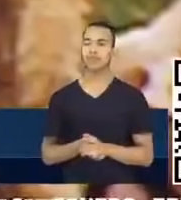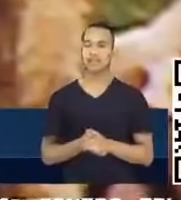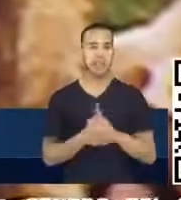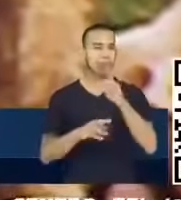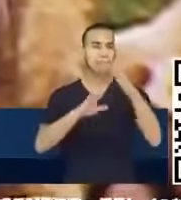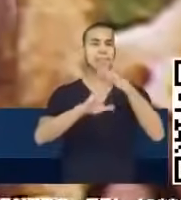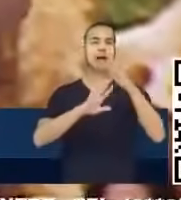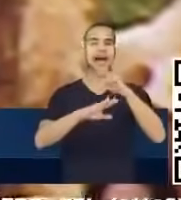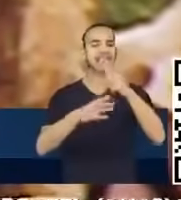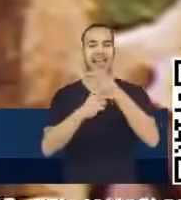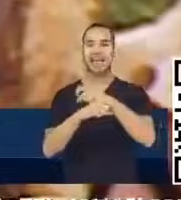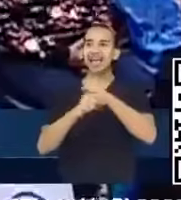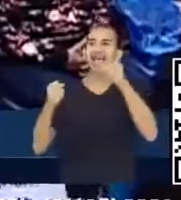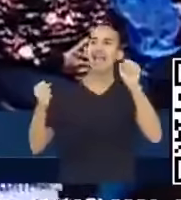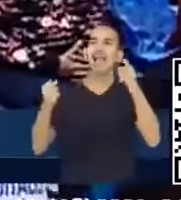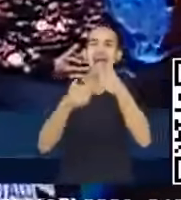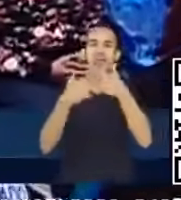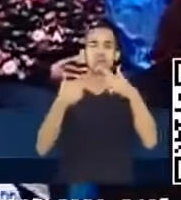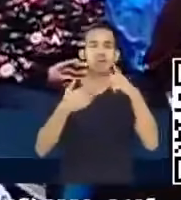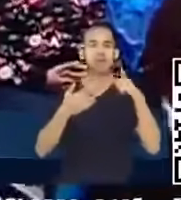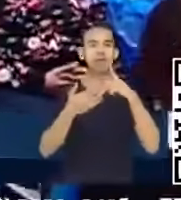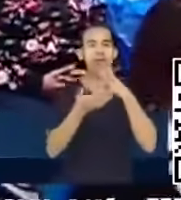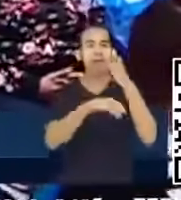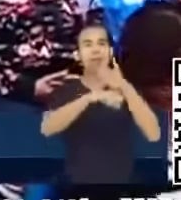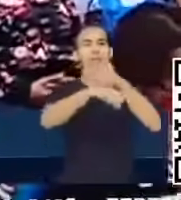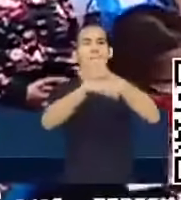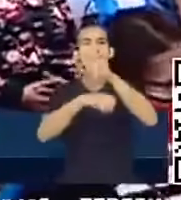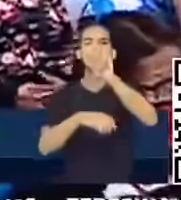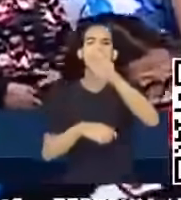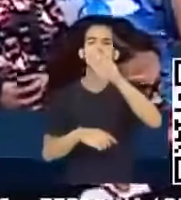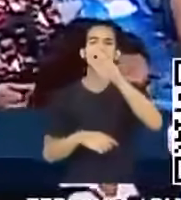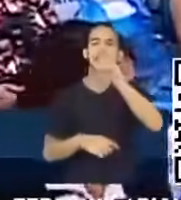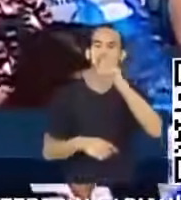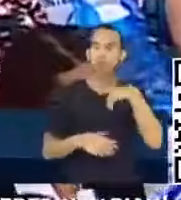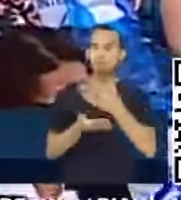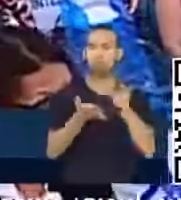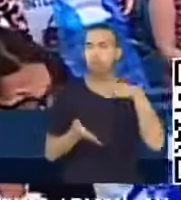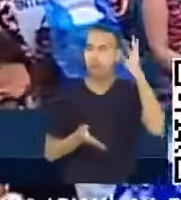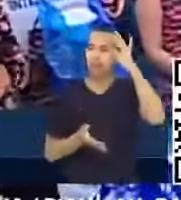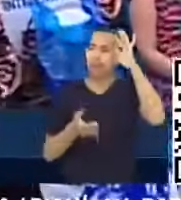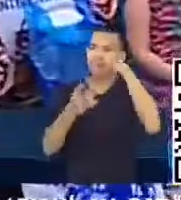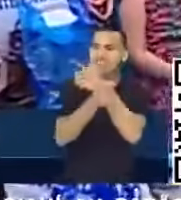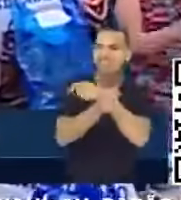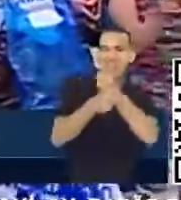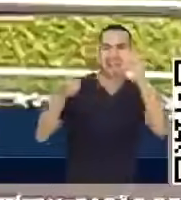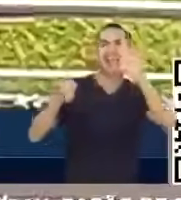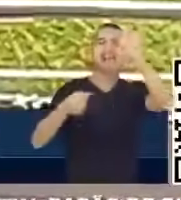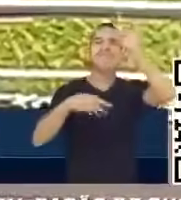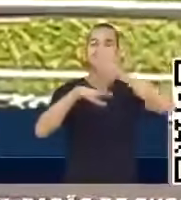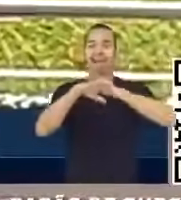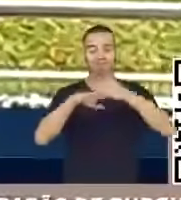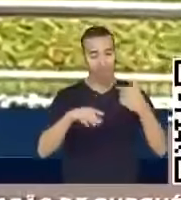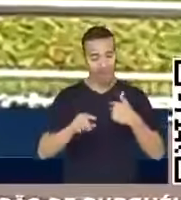Santo Amaro esse aqui é grande comparando o tamanho do bairro eu fico imaginando igreja Qual o tamanho do Deus